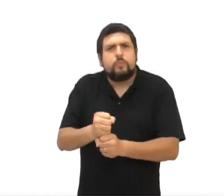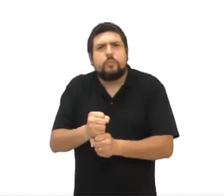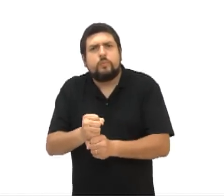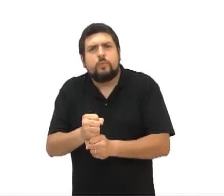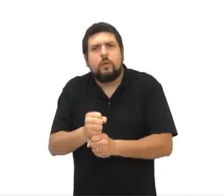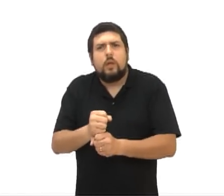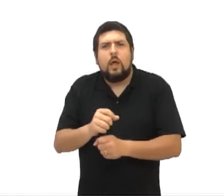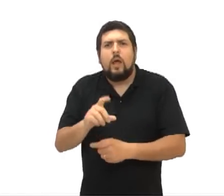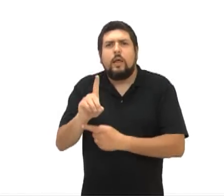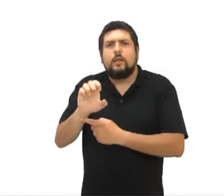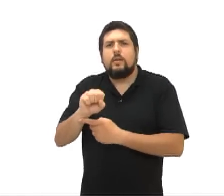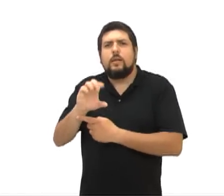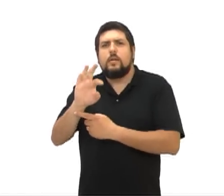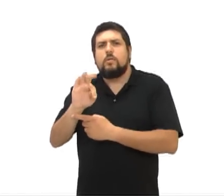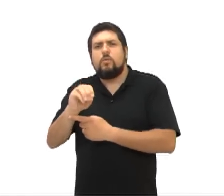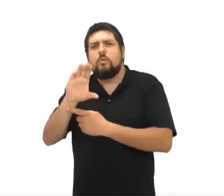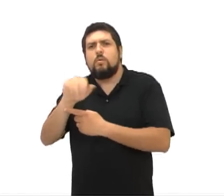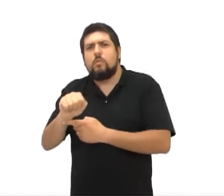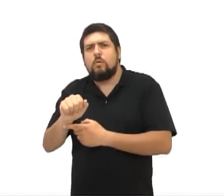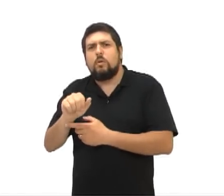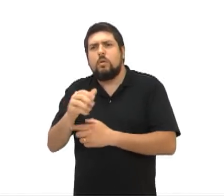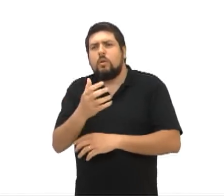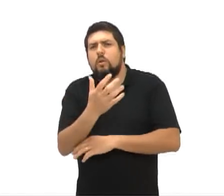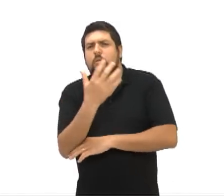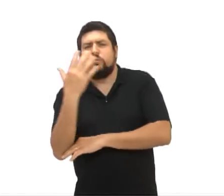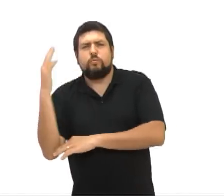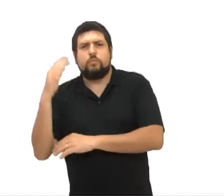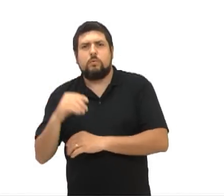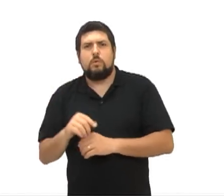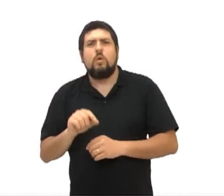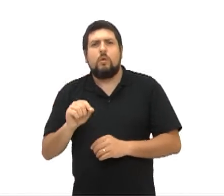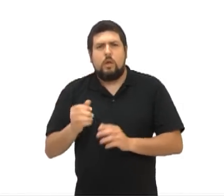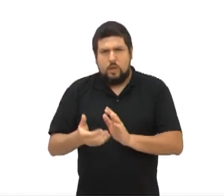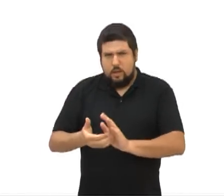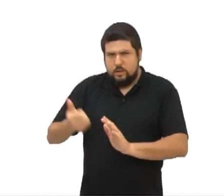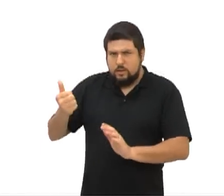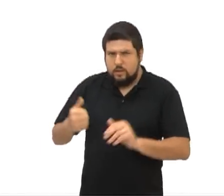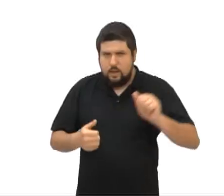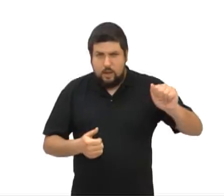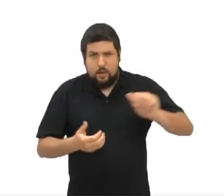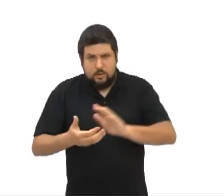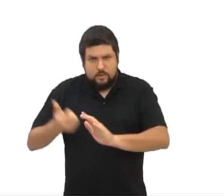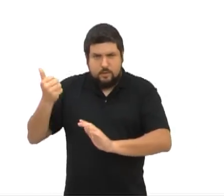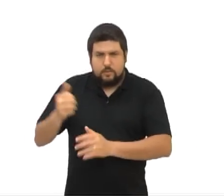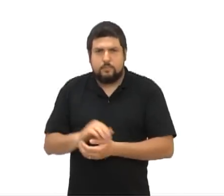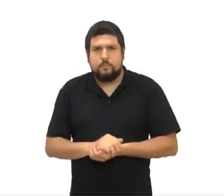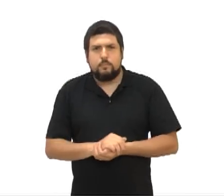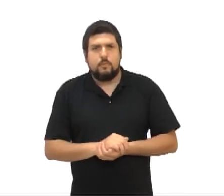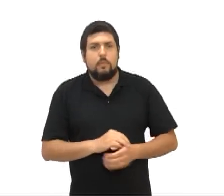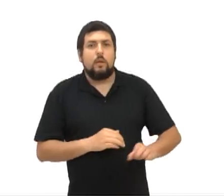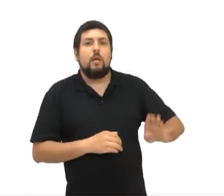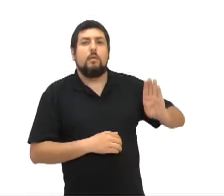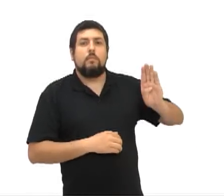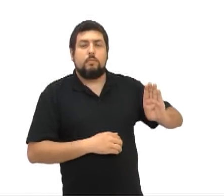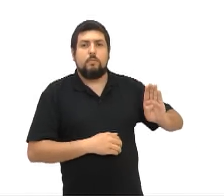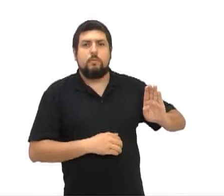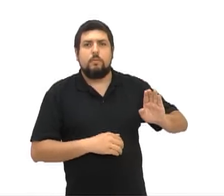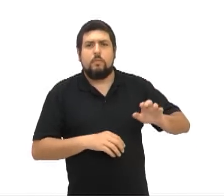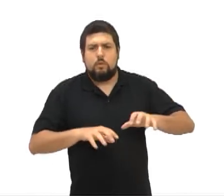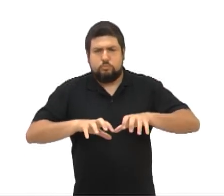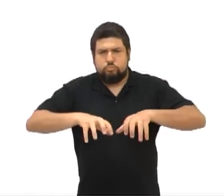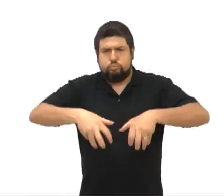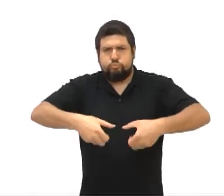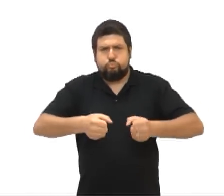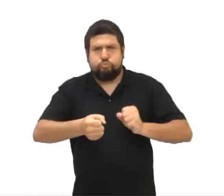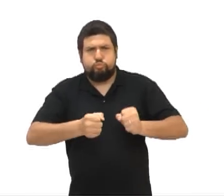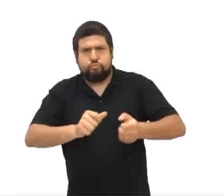e queimadas. Letra A. Retirar do estoque? Letra B, limpar a terra com trator?